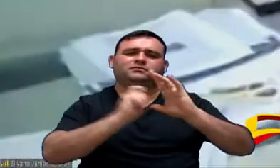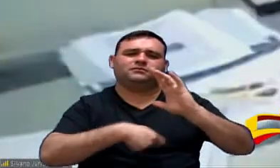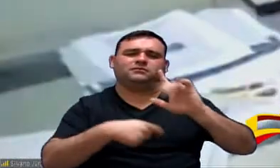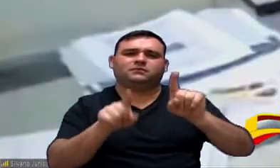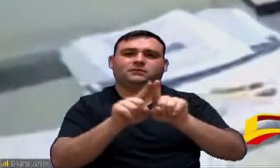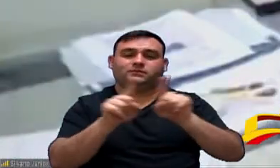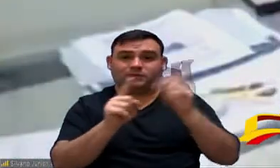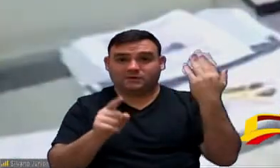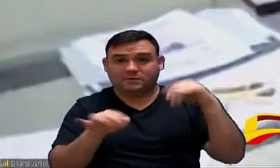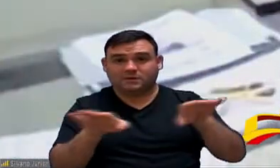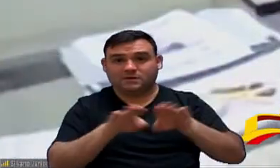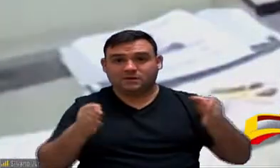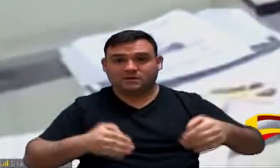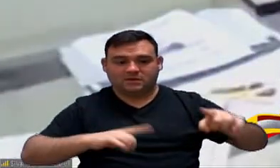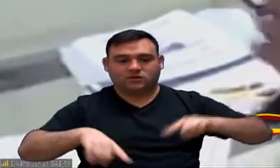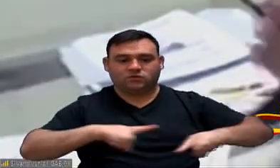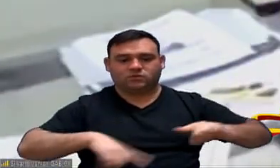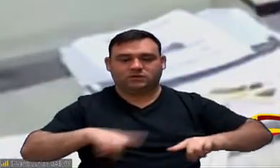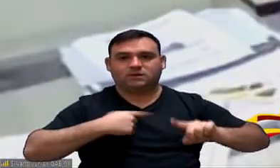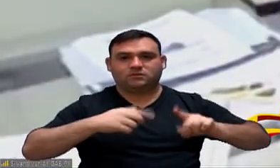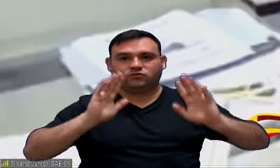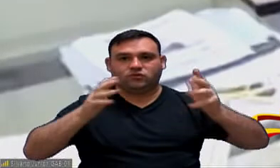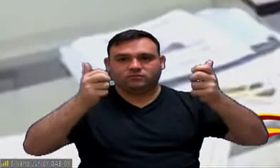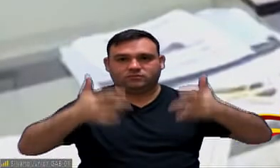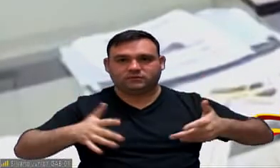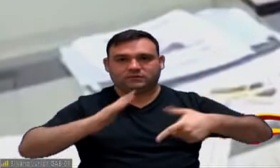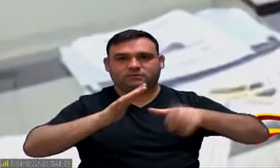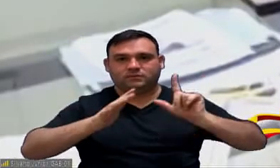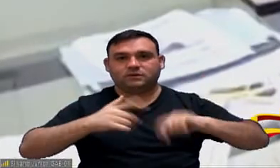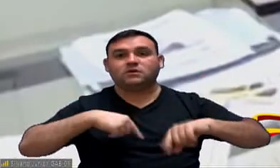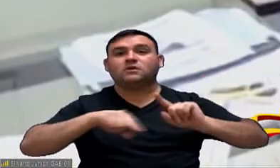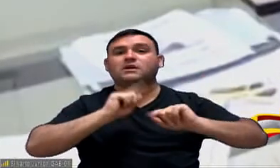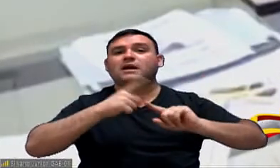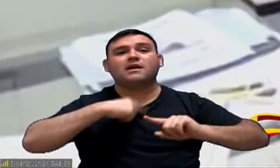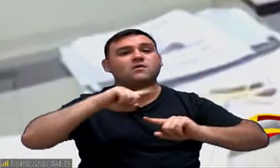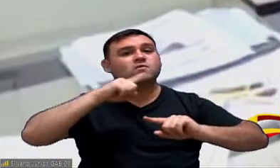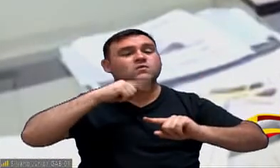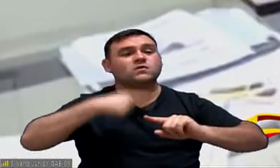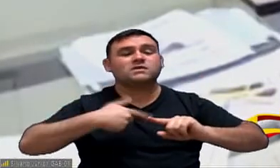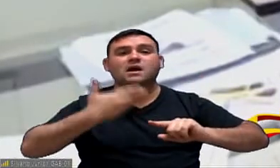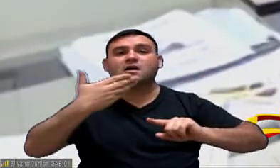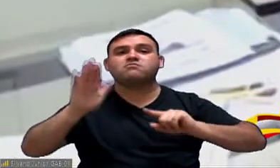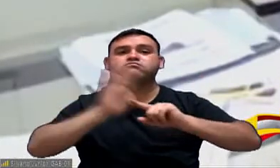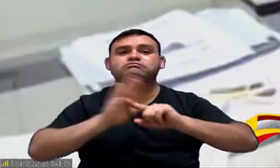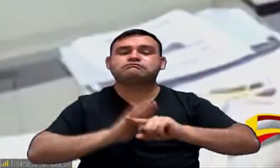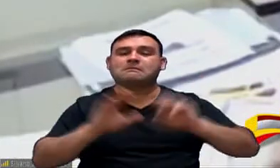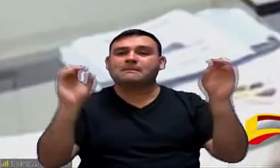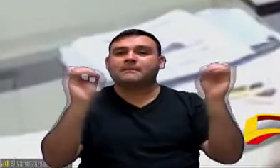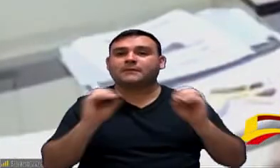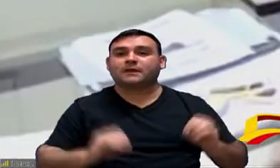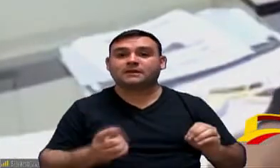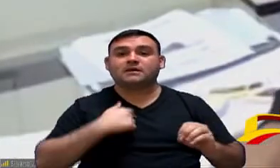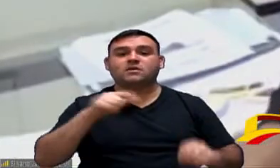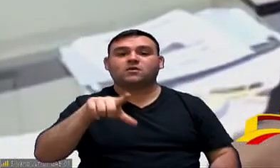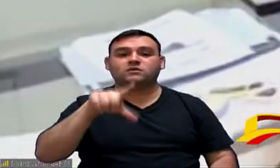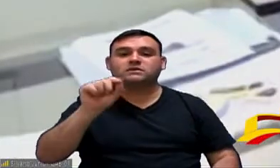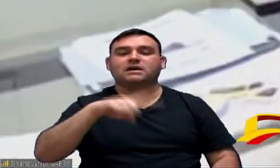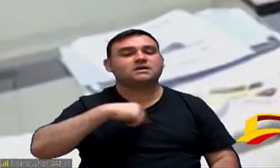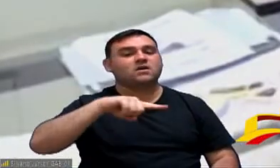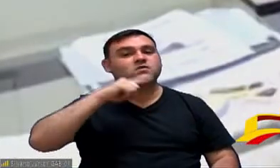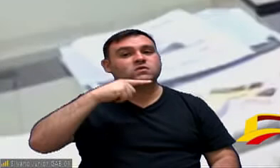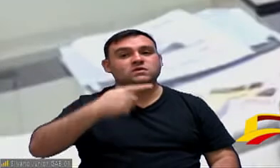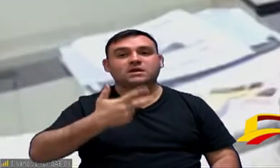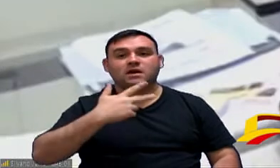com o senhor da mesa diretora, eu só já vou falar antes. Porque eu não consigo falar num requerimento meu, eu destaquei, não consigo falar